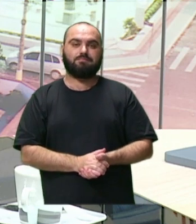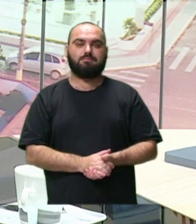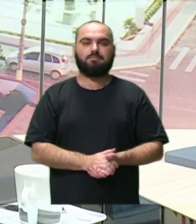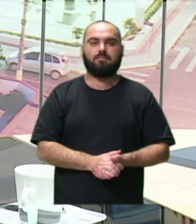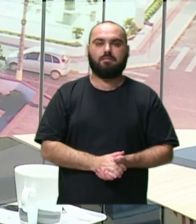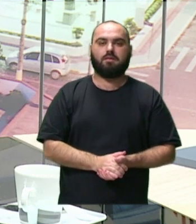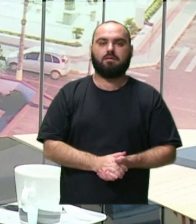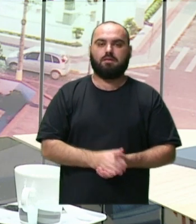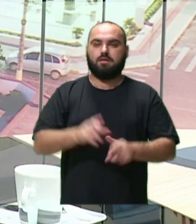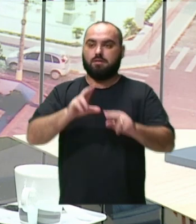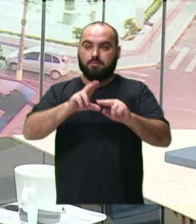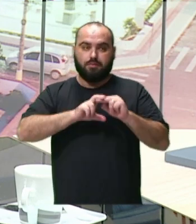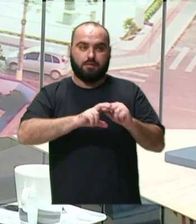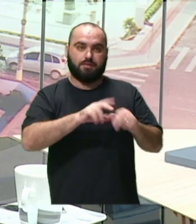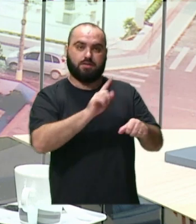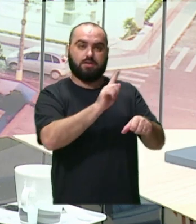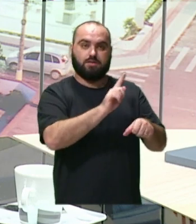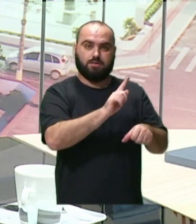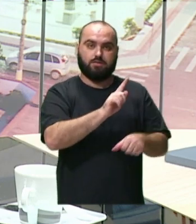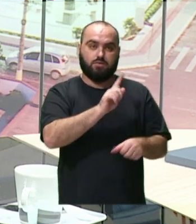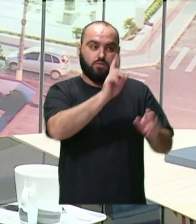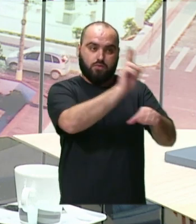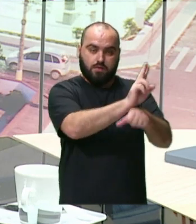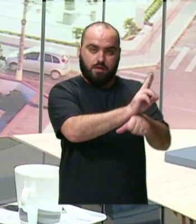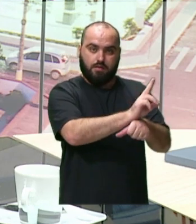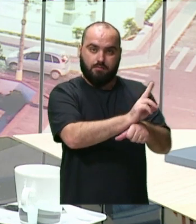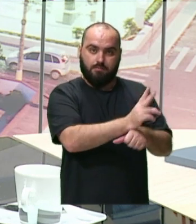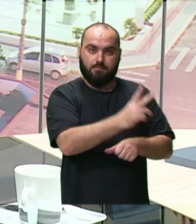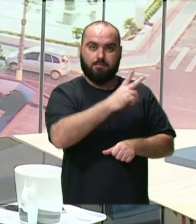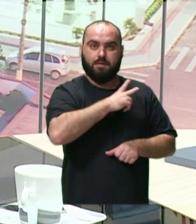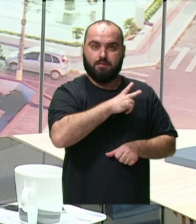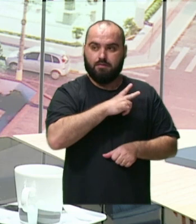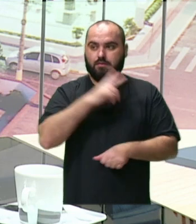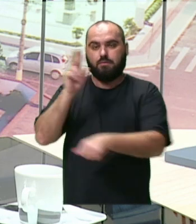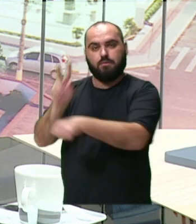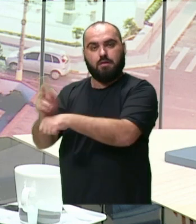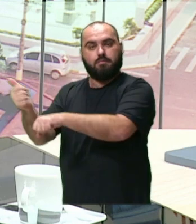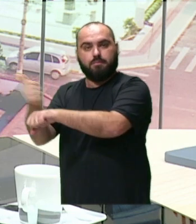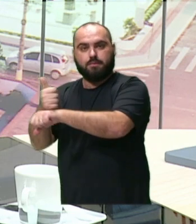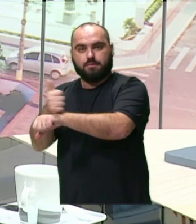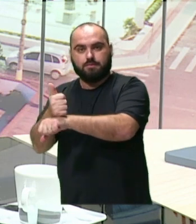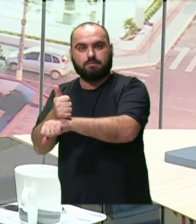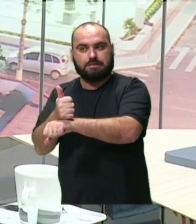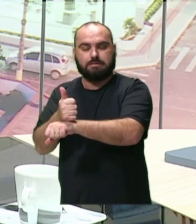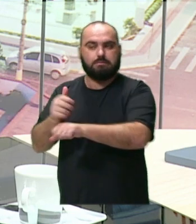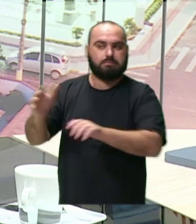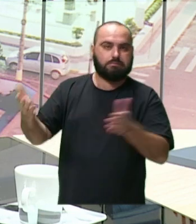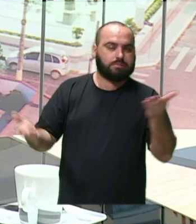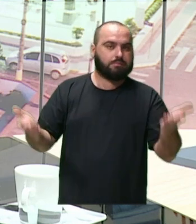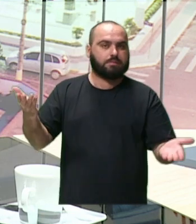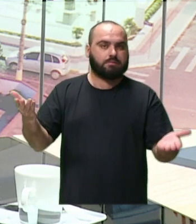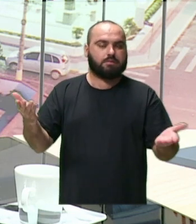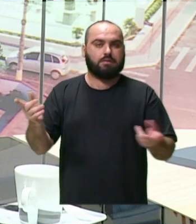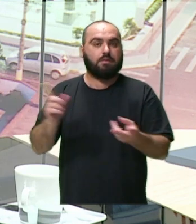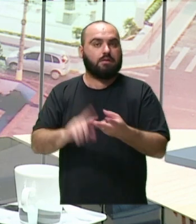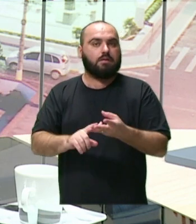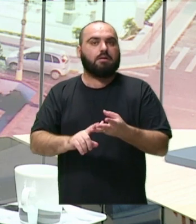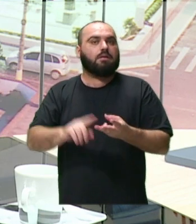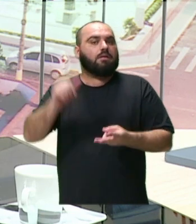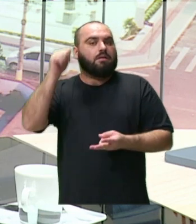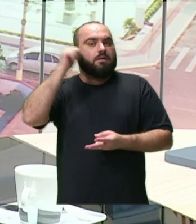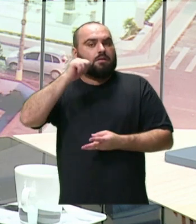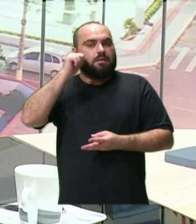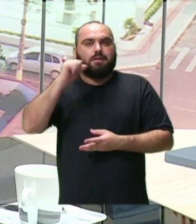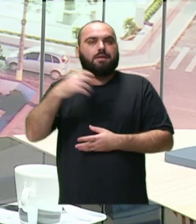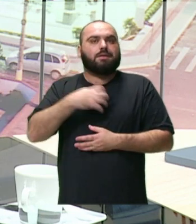gerenciar a vida particular com a vida profissional é um complicador. Depois, o outro complicador é que a maioria delas, elas não